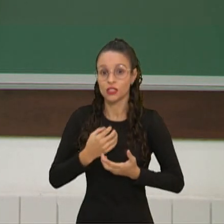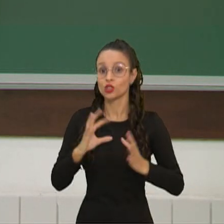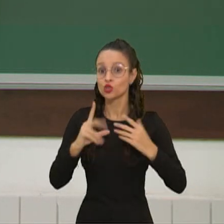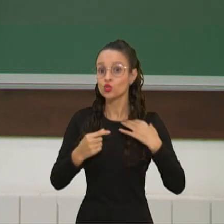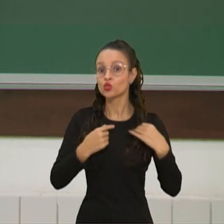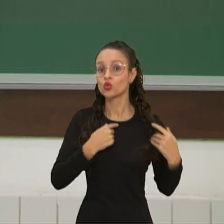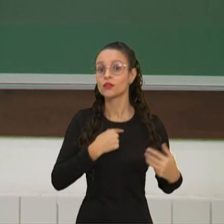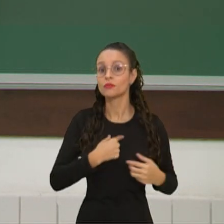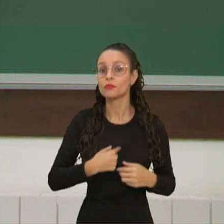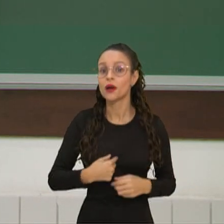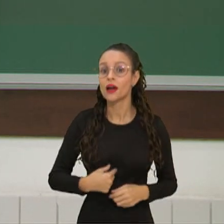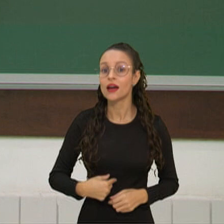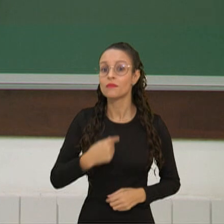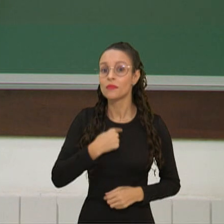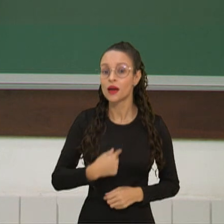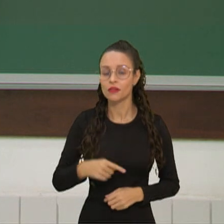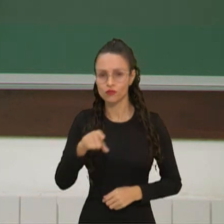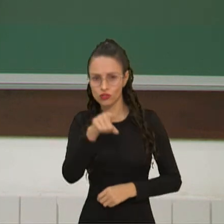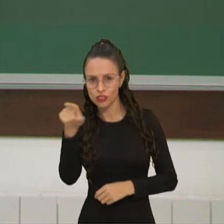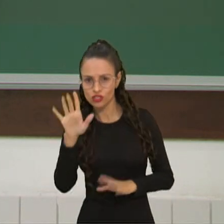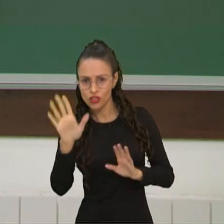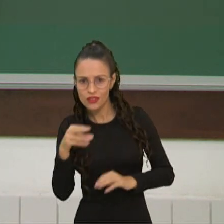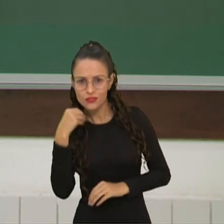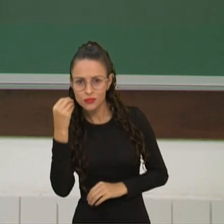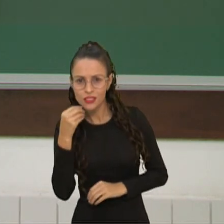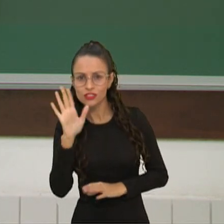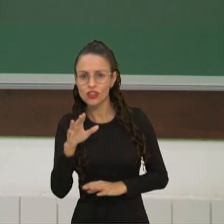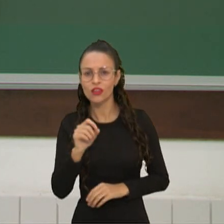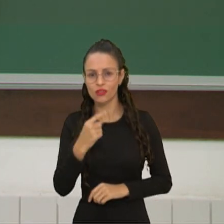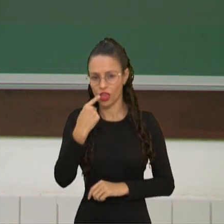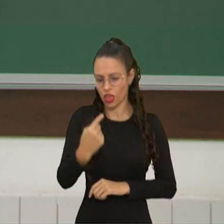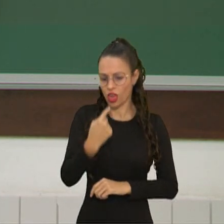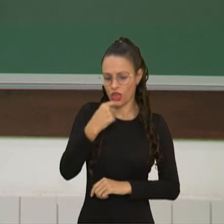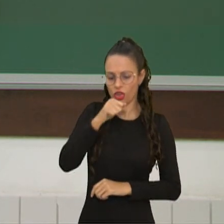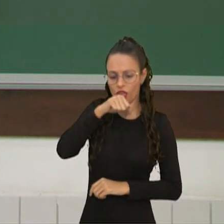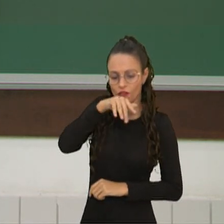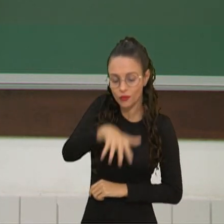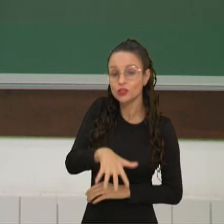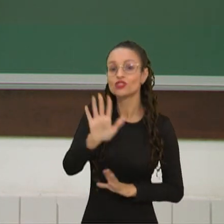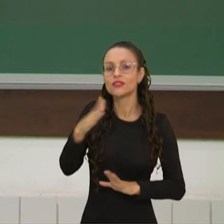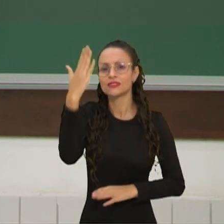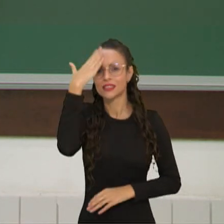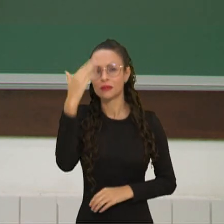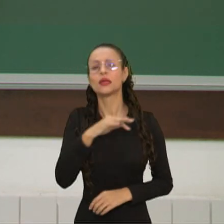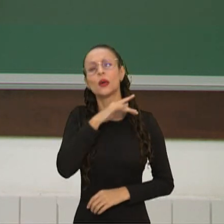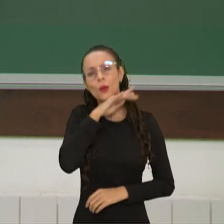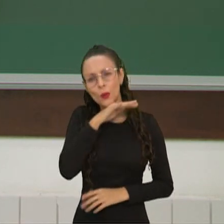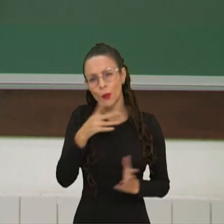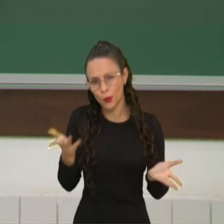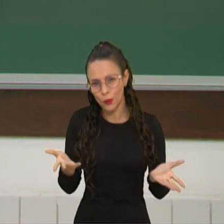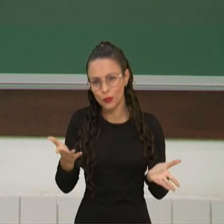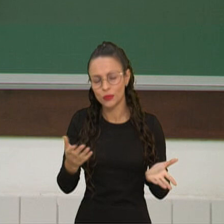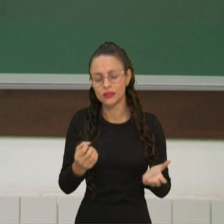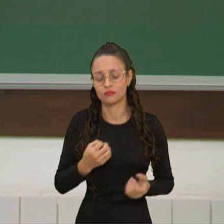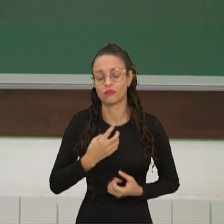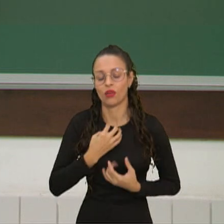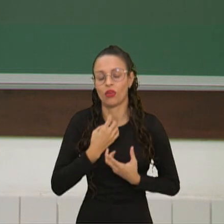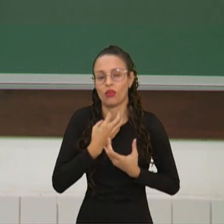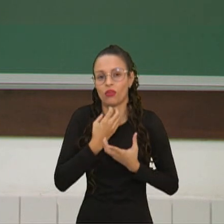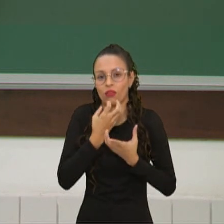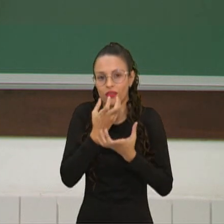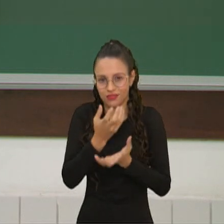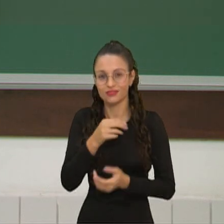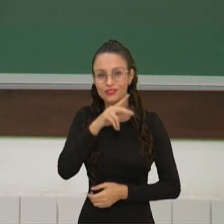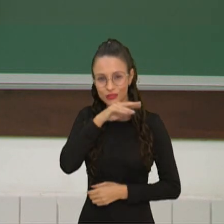todo todos nós alguma vez a fusão episódio de vômito a gente sabe o quanto é ruim o quanto queima